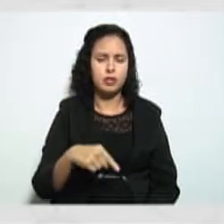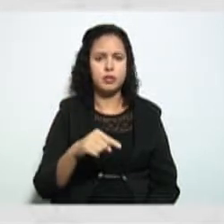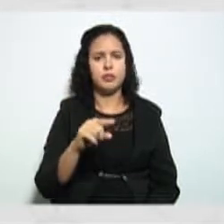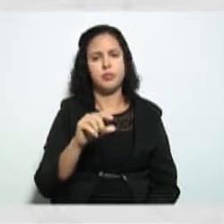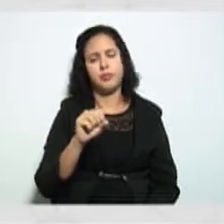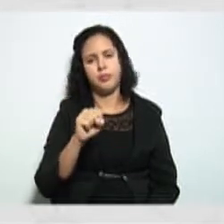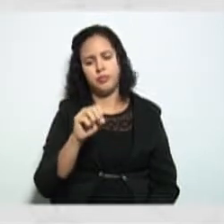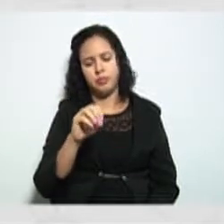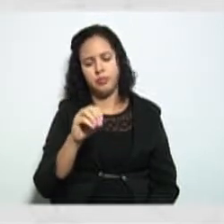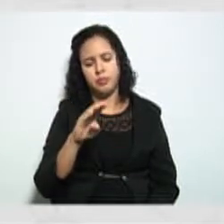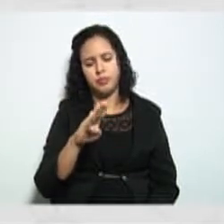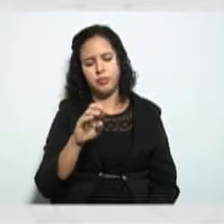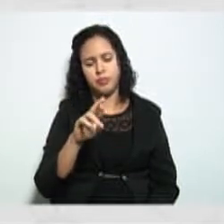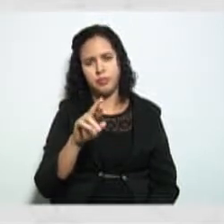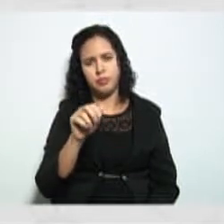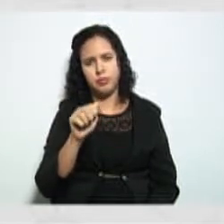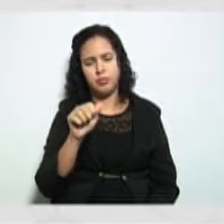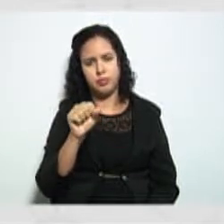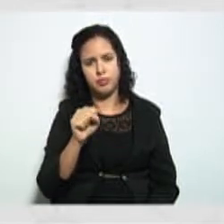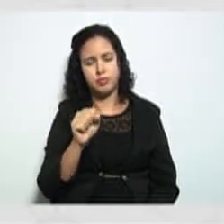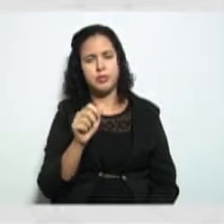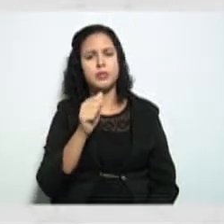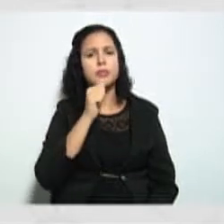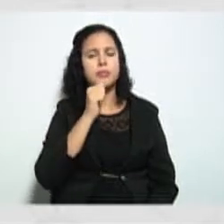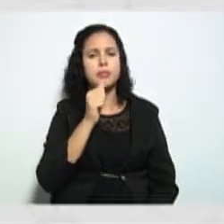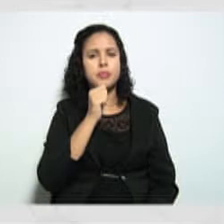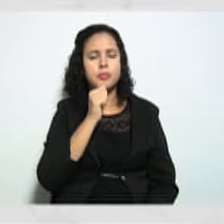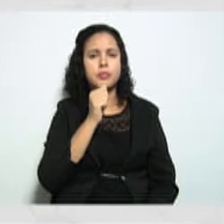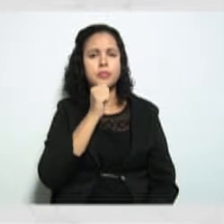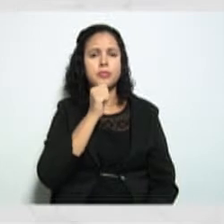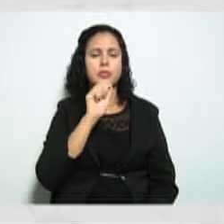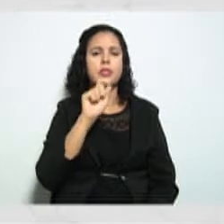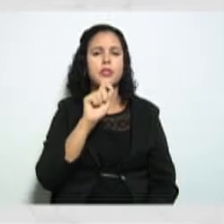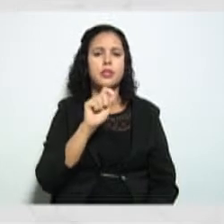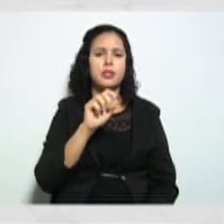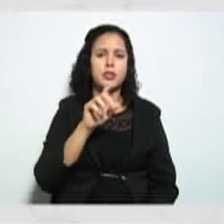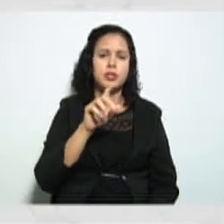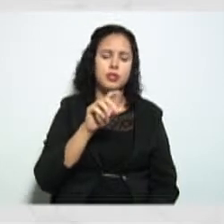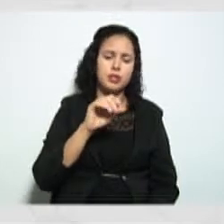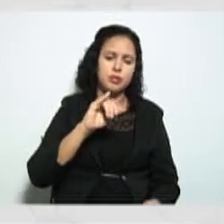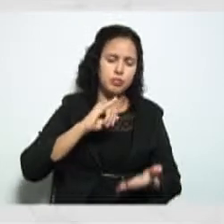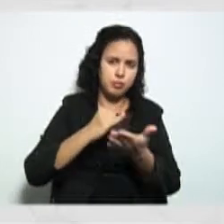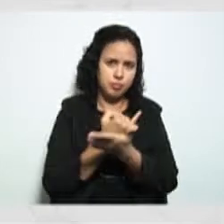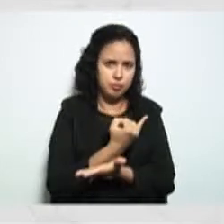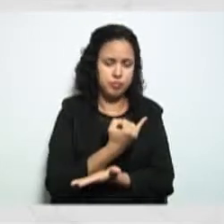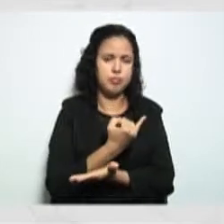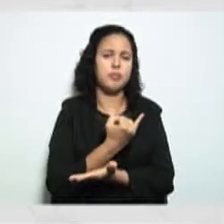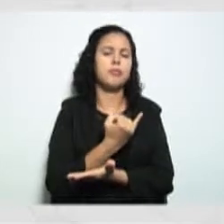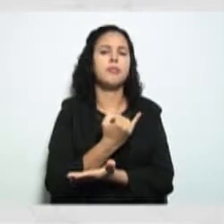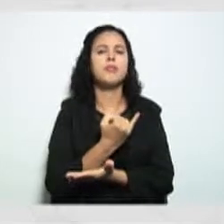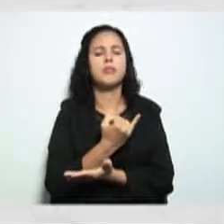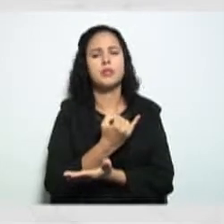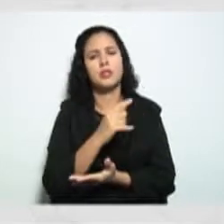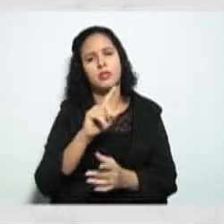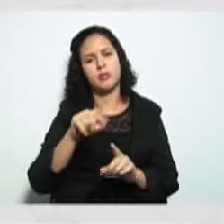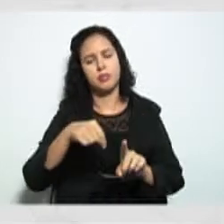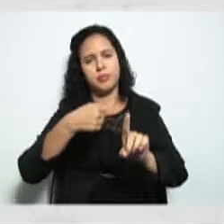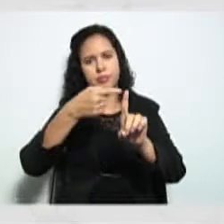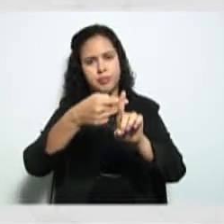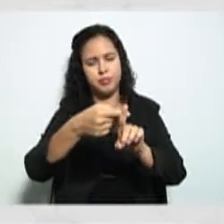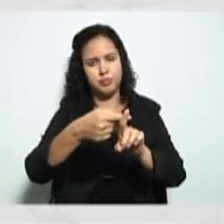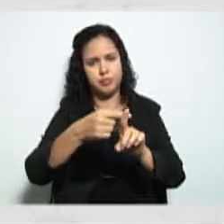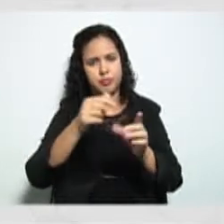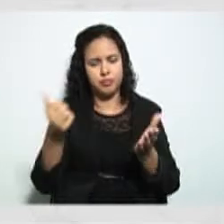sobras não incide o imposto de renda. Ah, é. Então, é mais um ponto positivo para se fazer parte de uma